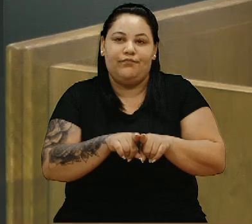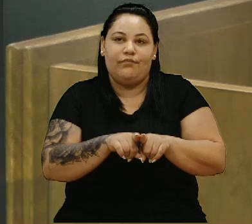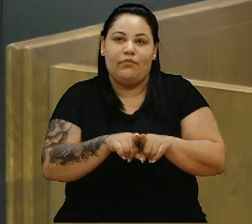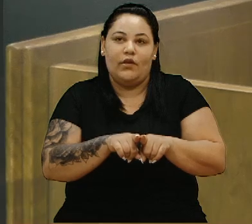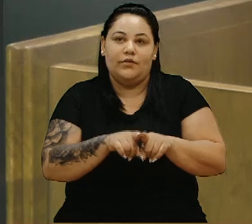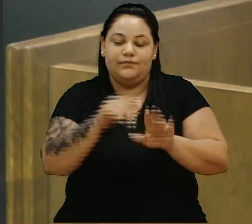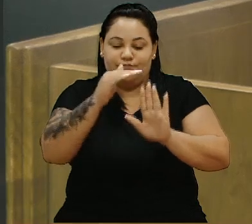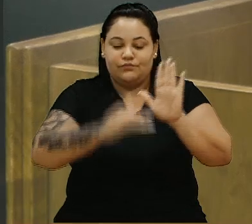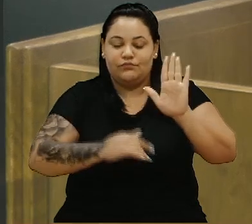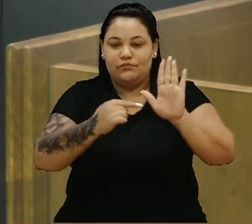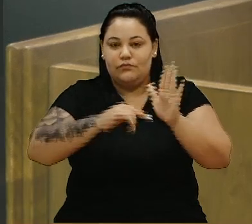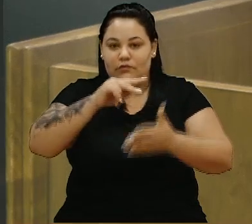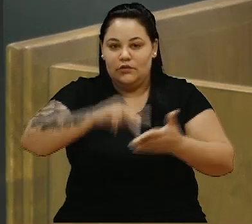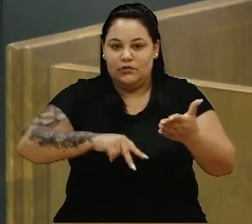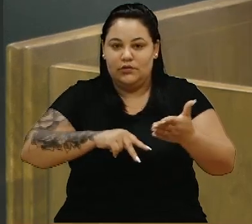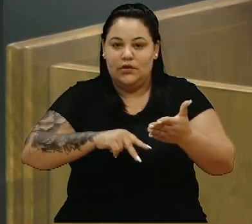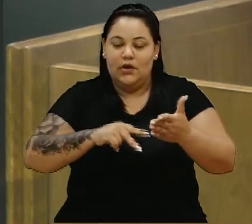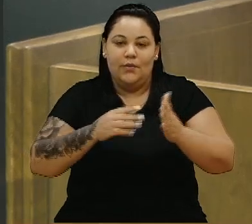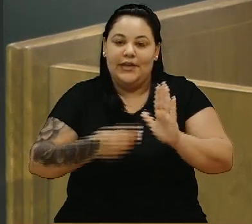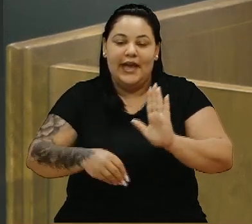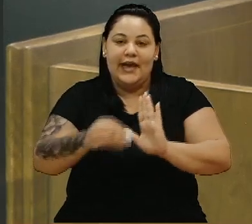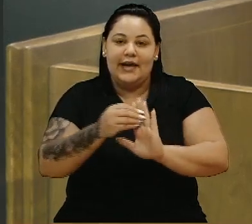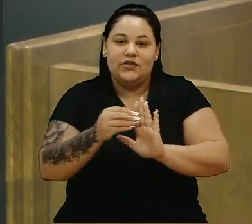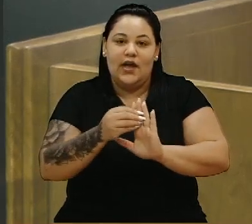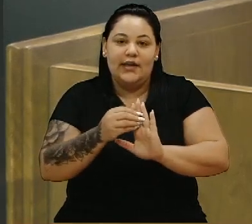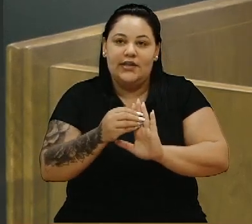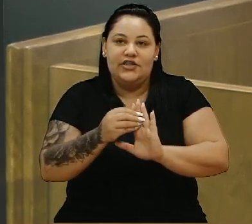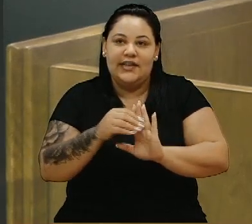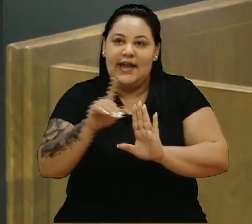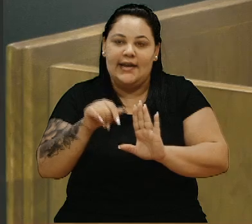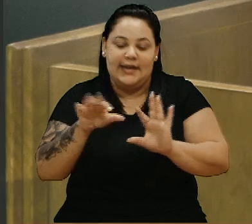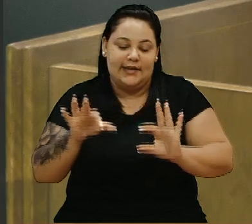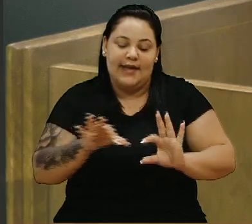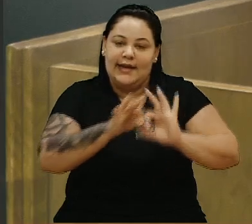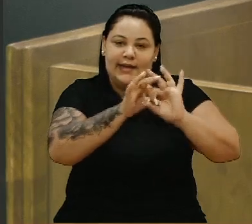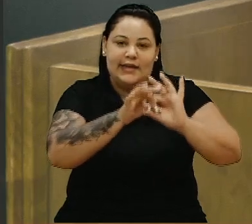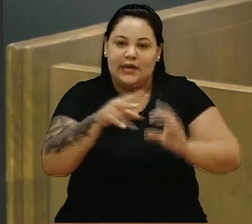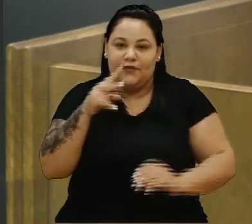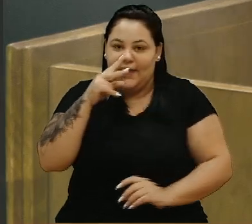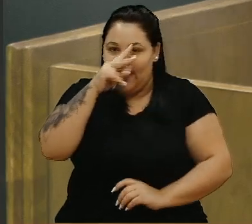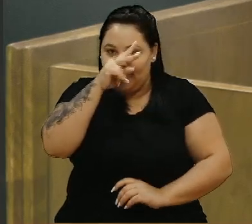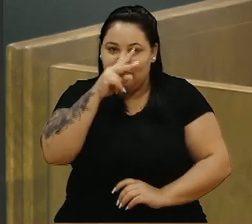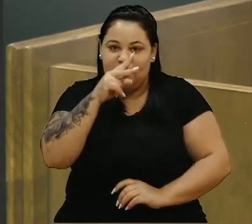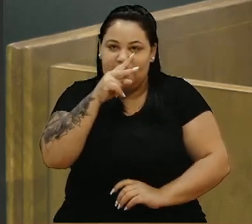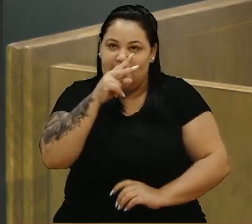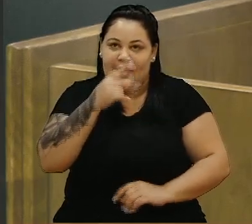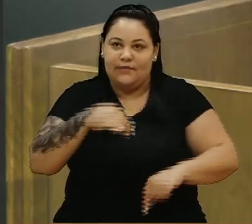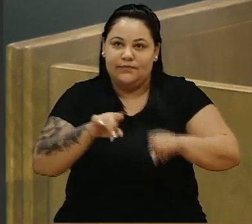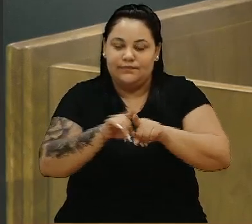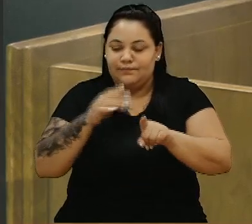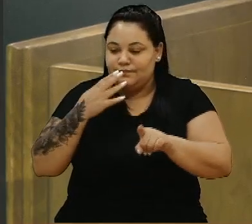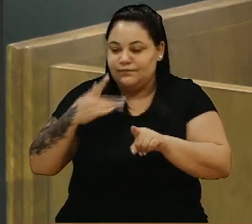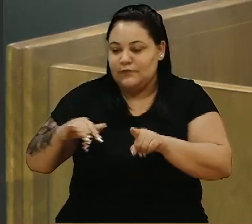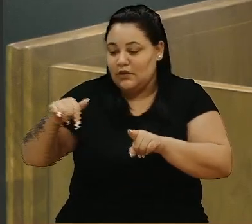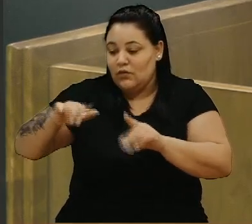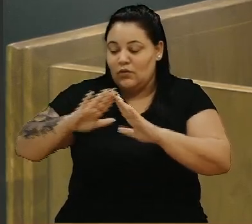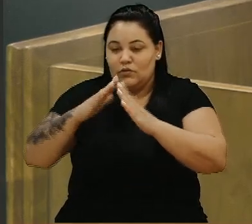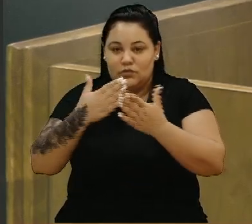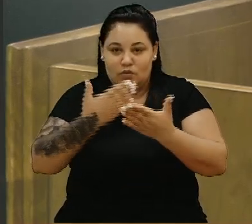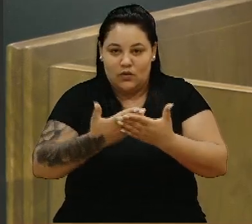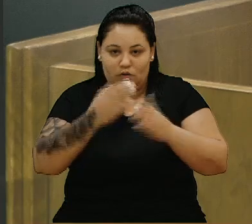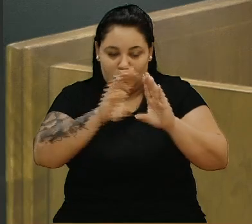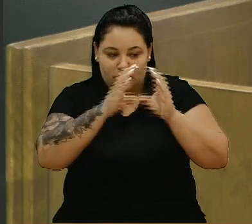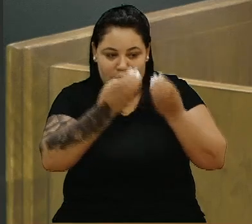seguintes: fortalecer o vínculo entre educação e saúde. Não adianta a criança ou a comunidade escolar como um